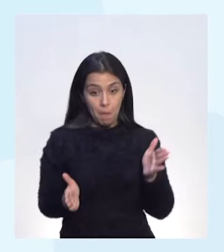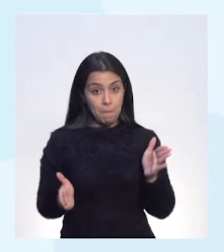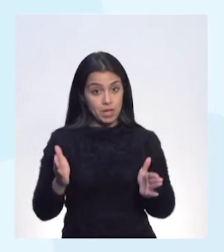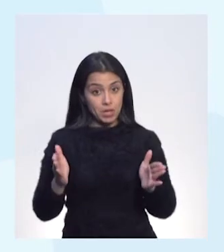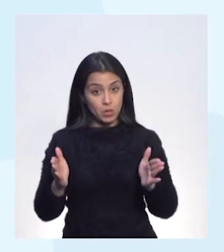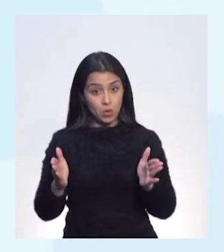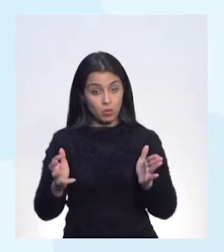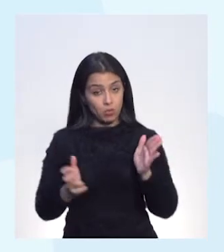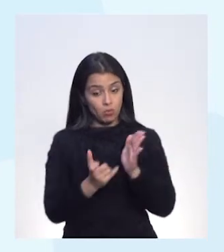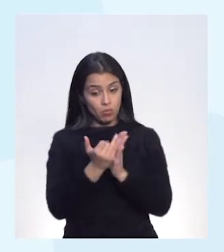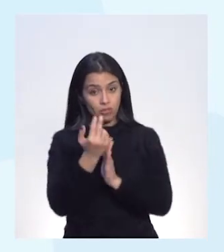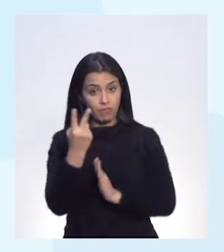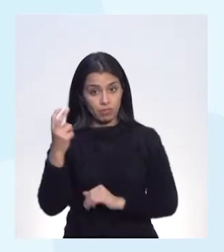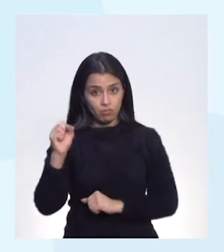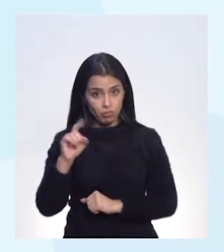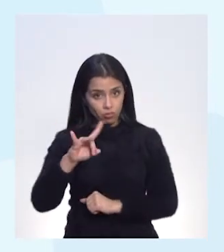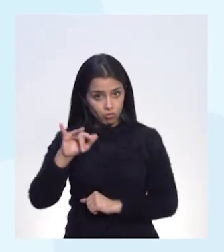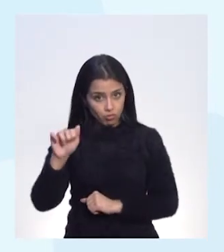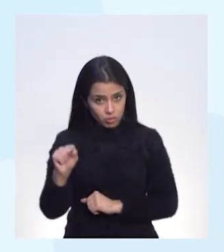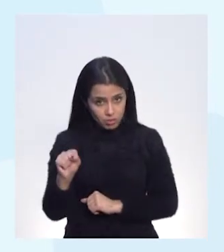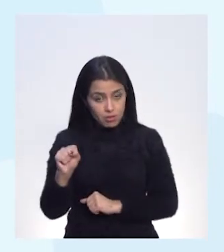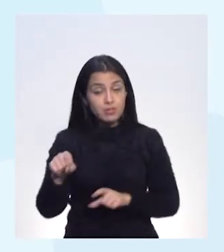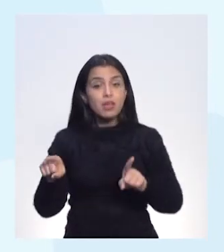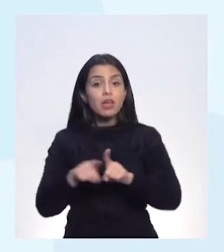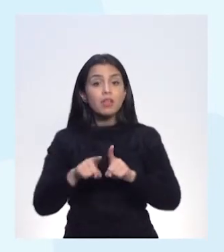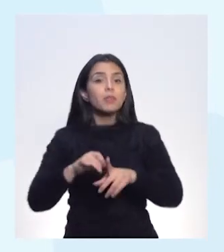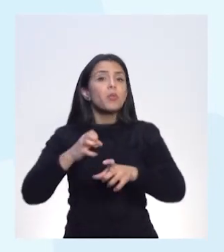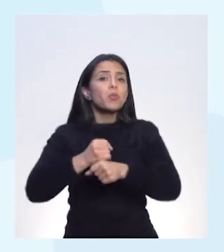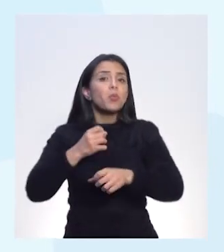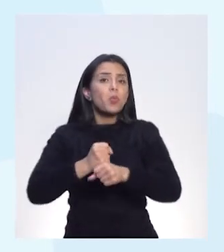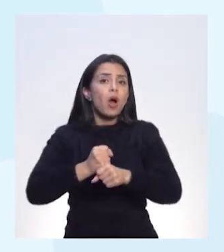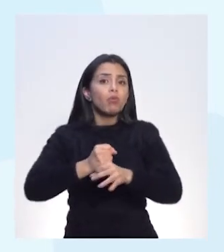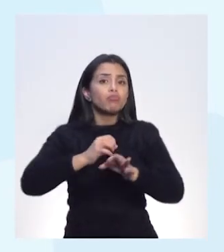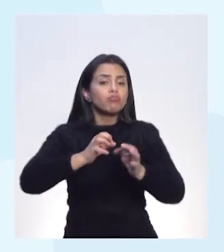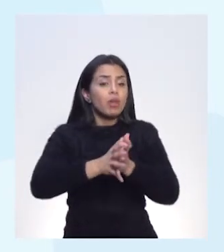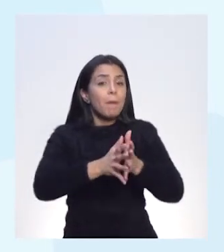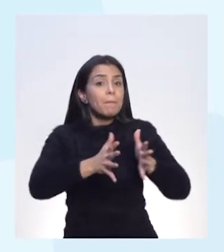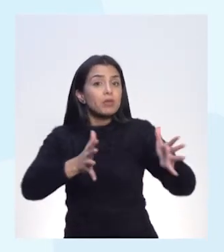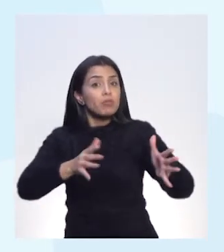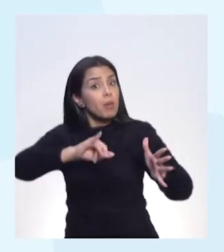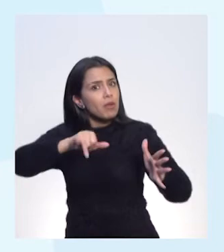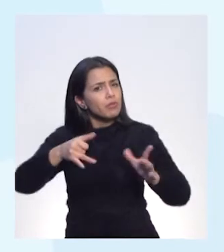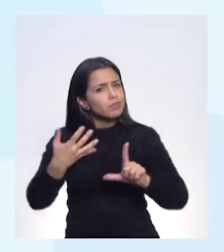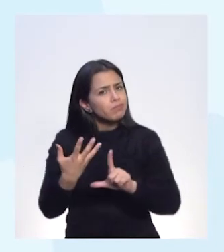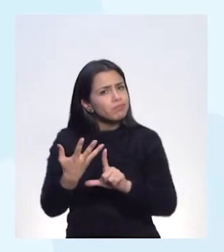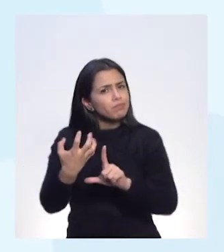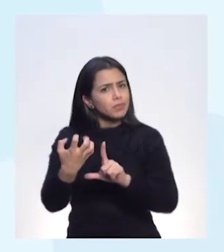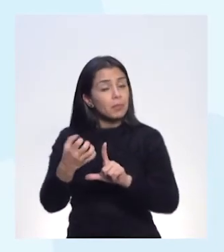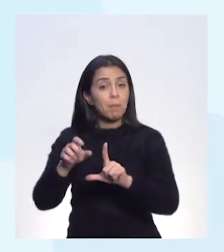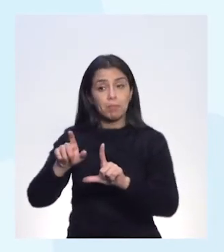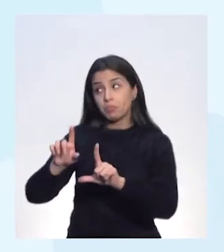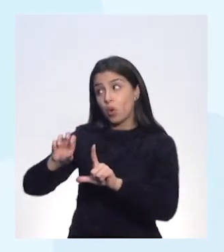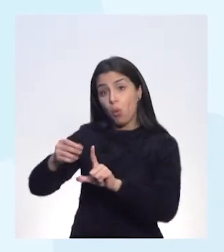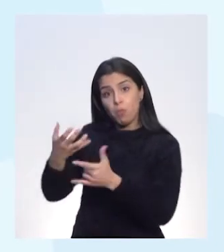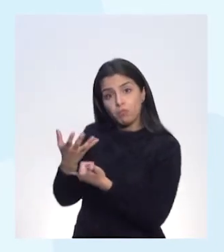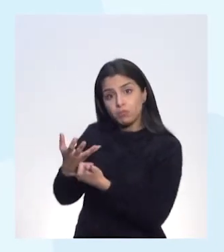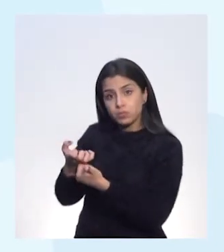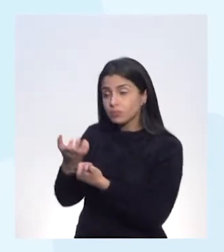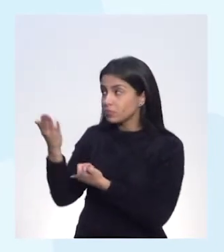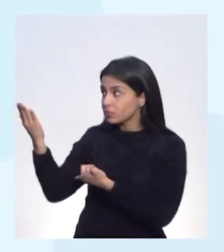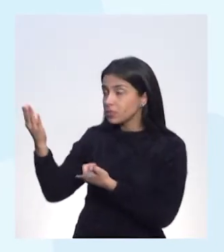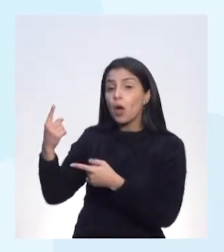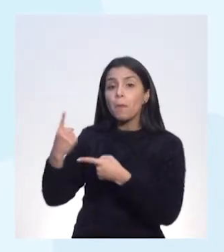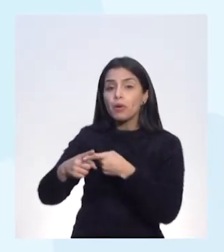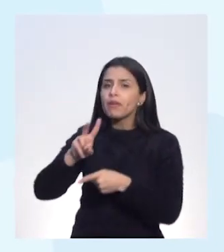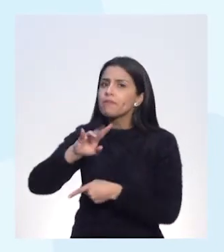28 dias, e está mostrando o cálculo da amplitude. Dá um print na tela, porque você vai precisar